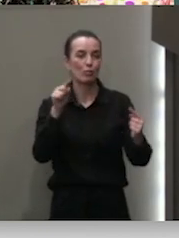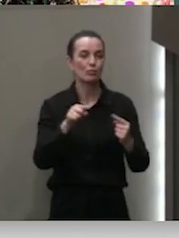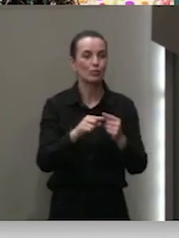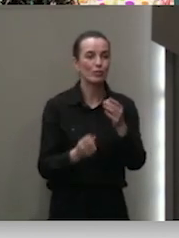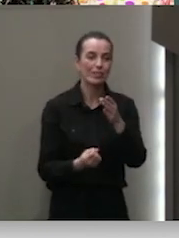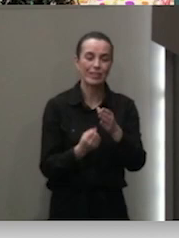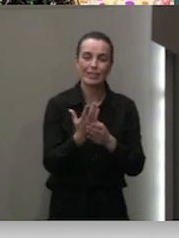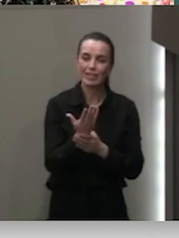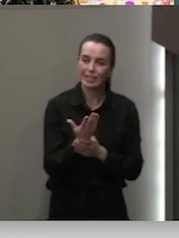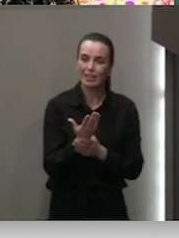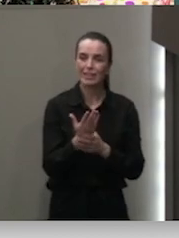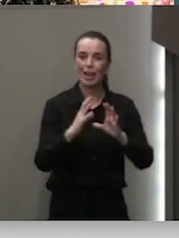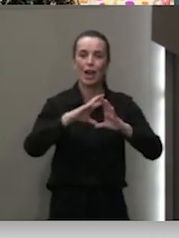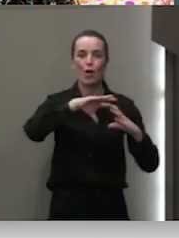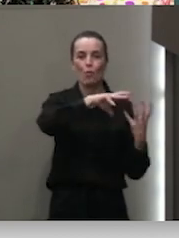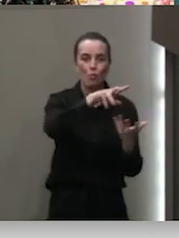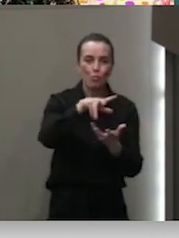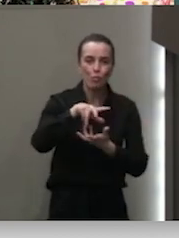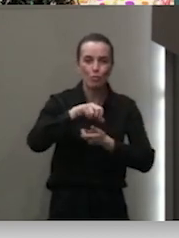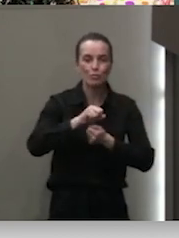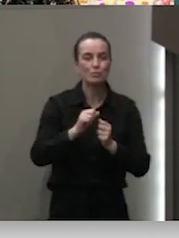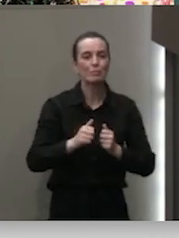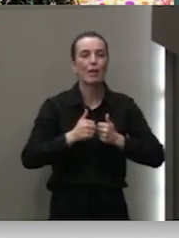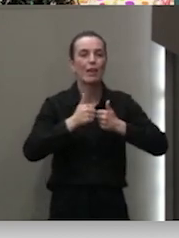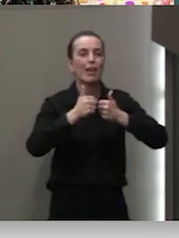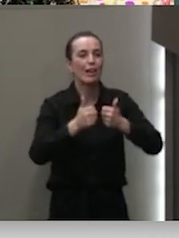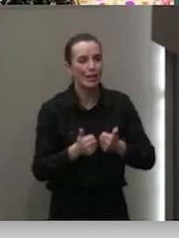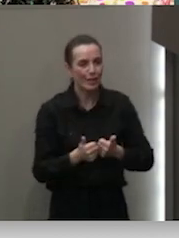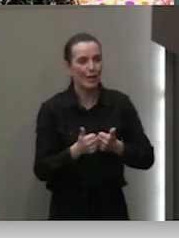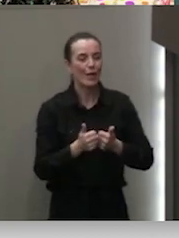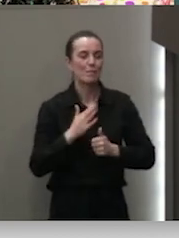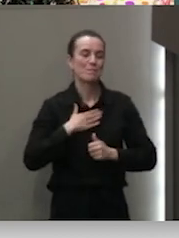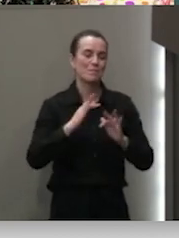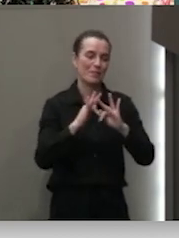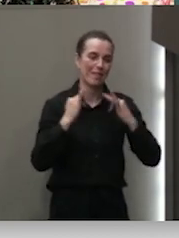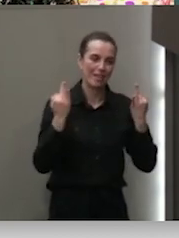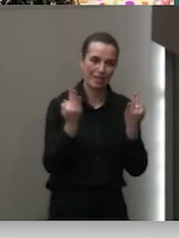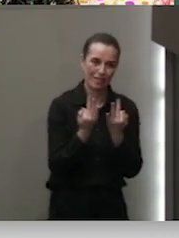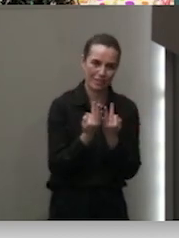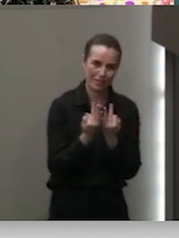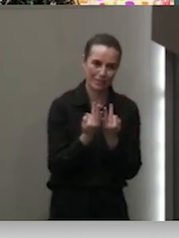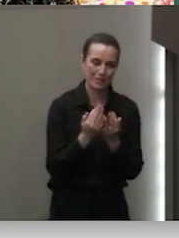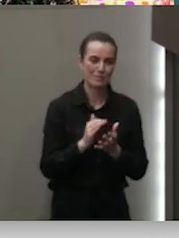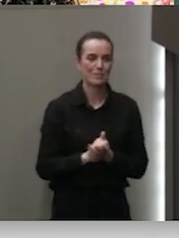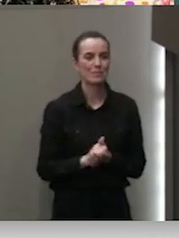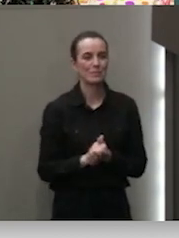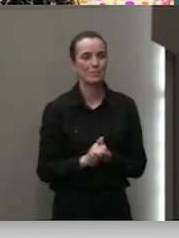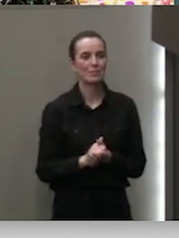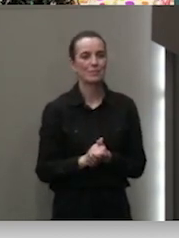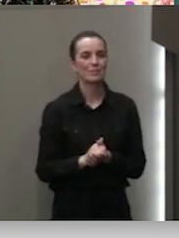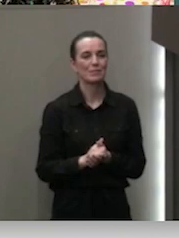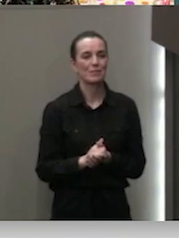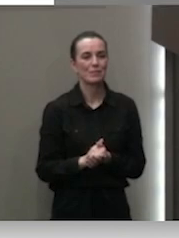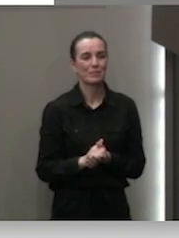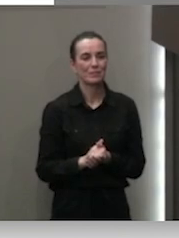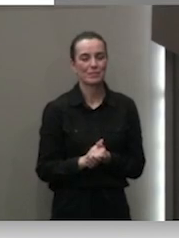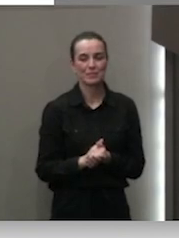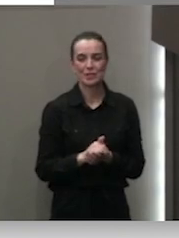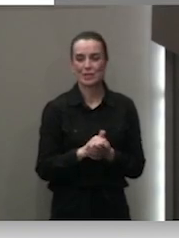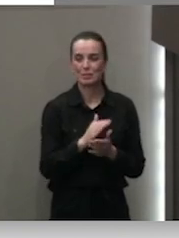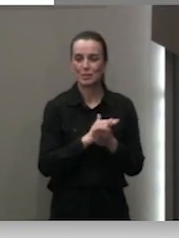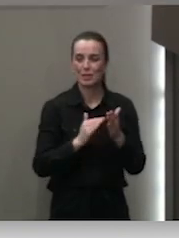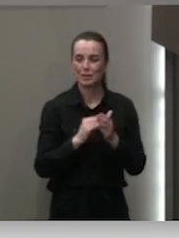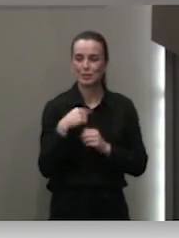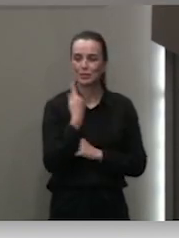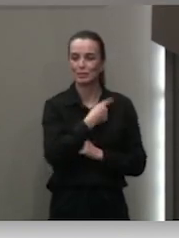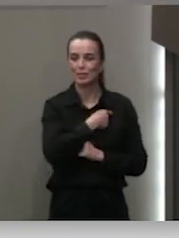você pro Enzo pra TT pro Guilherme pra Roberta para família da Roberta maravilhosa e para todos nós